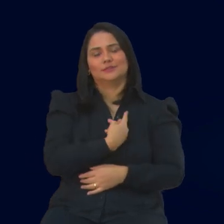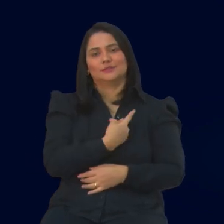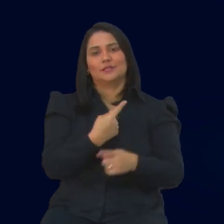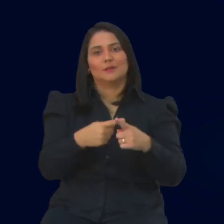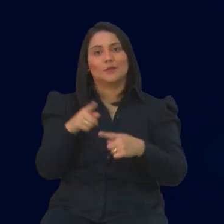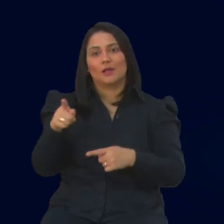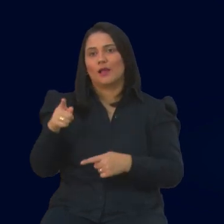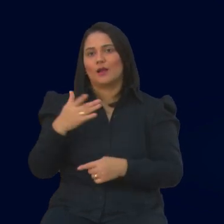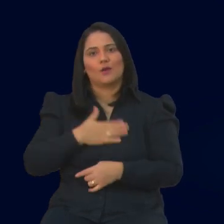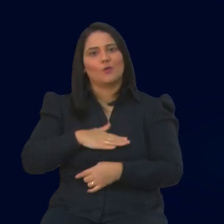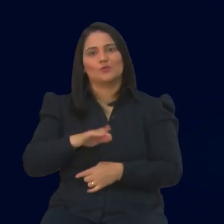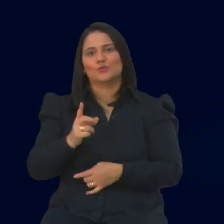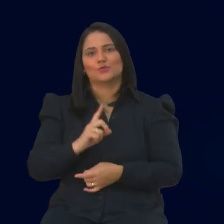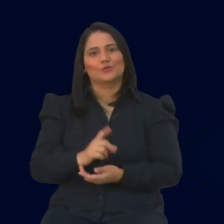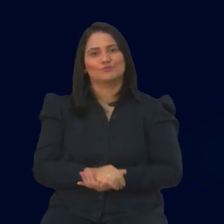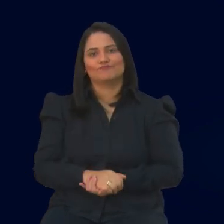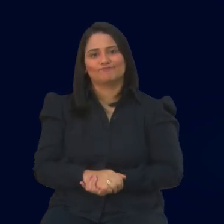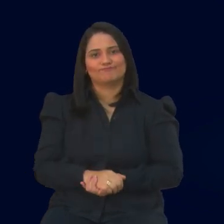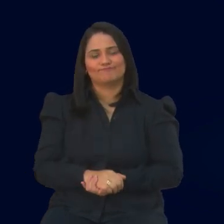ela detestou.